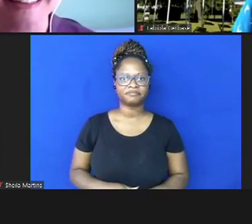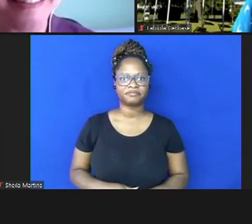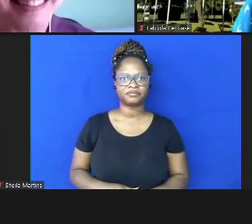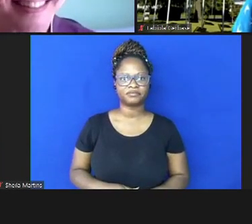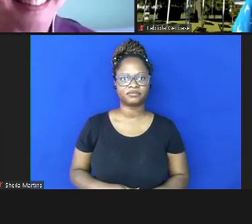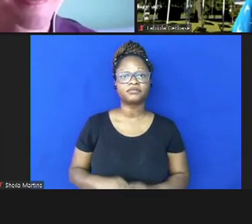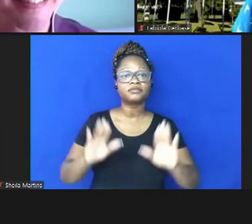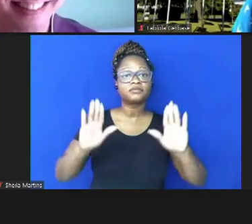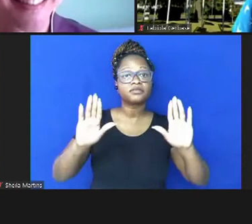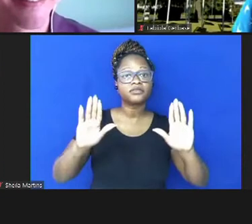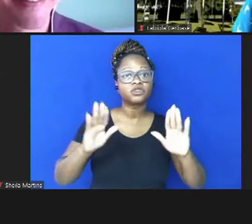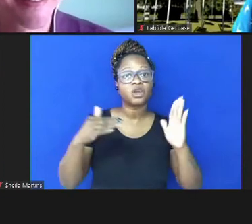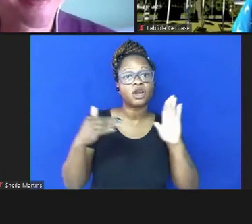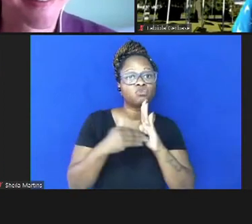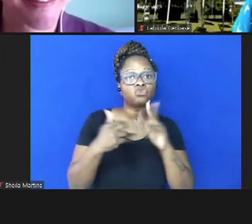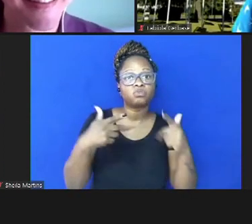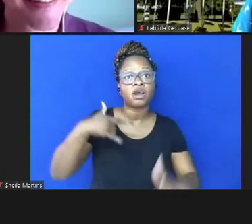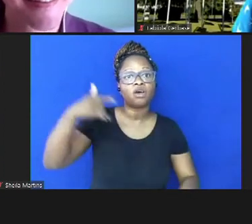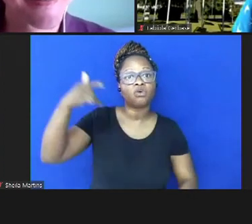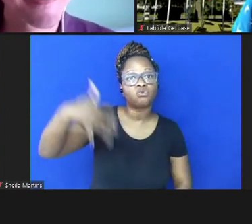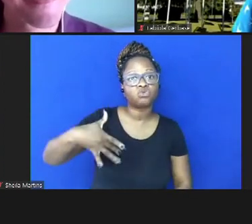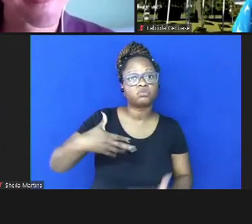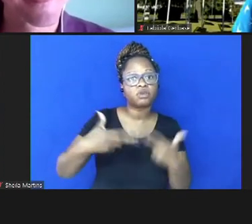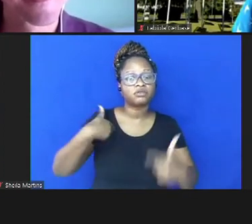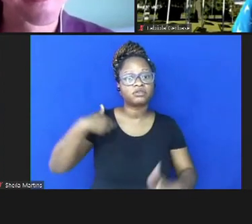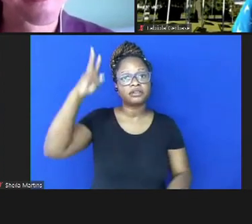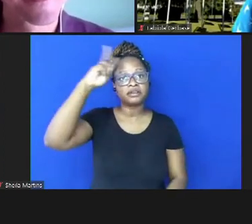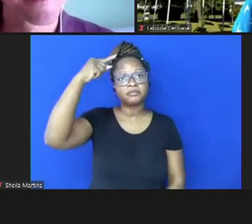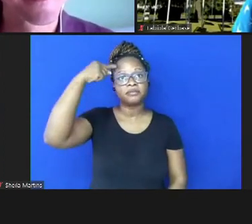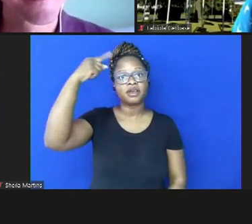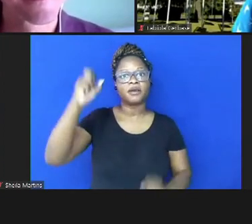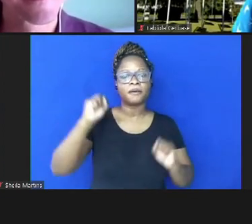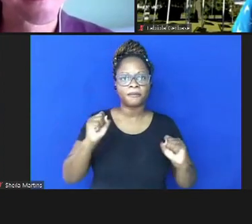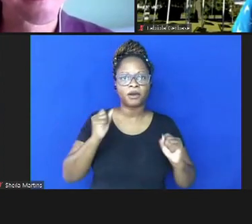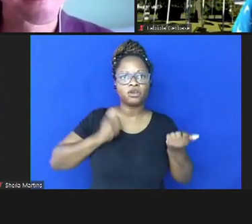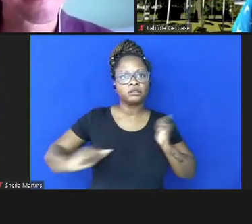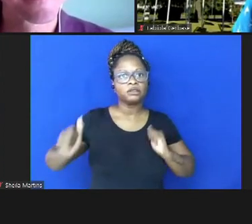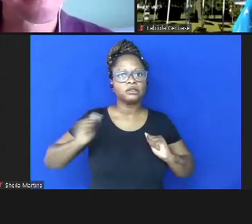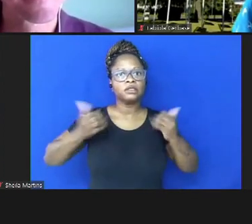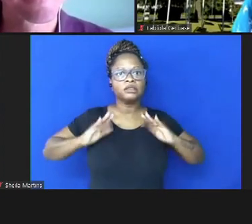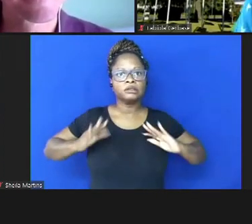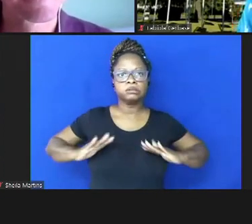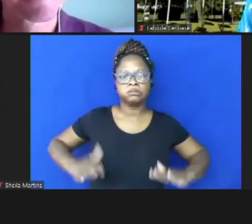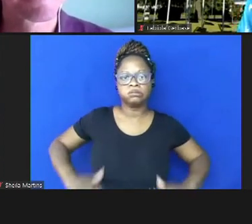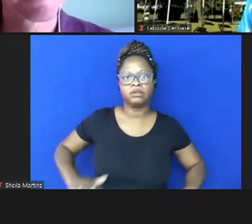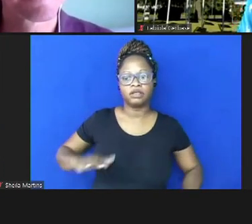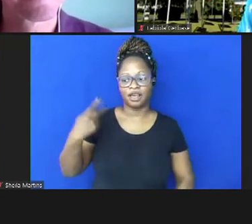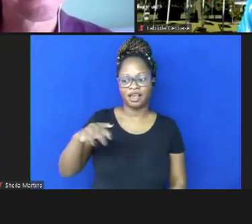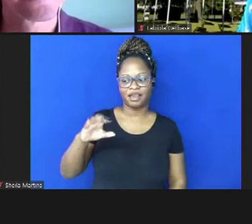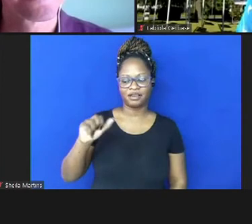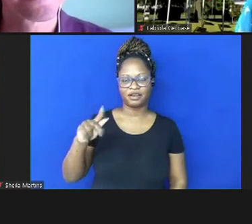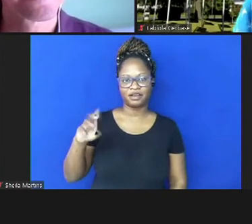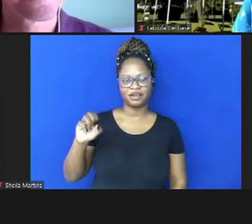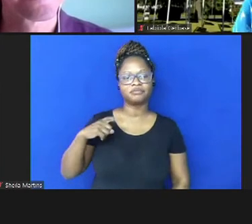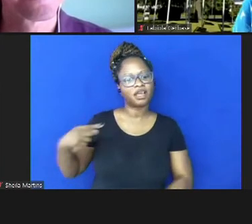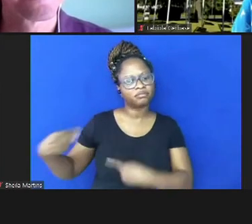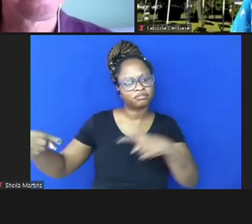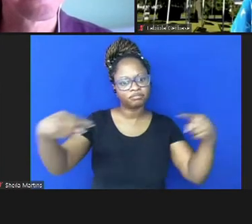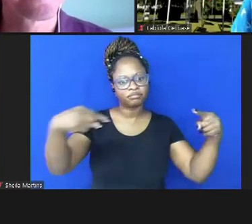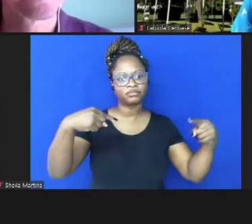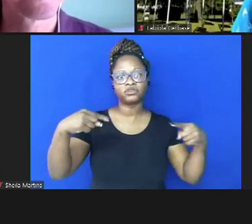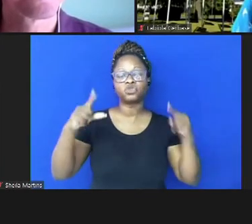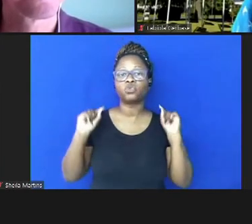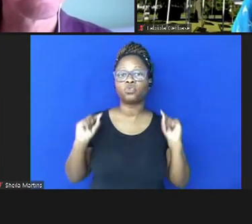A última coisa que eu acho que talvez diminua um pouco a ansiedade, que na CAPES estamos discutindo uma